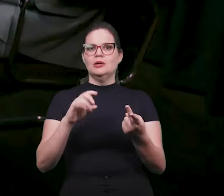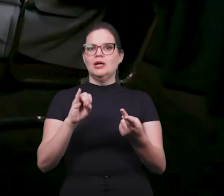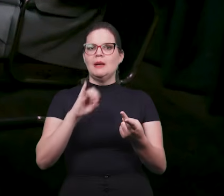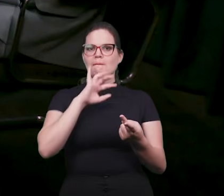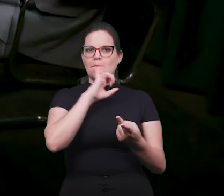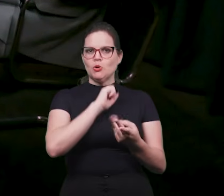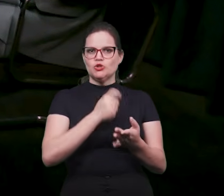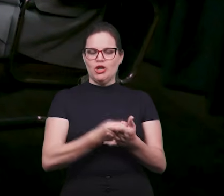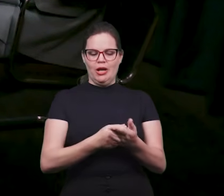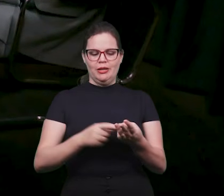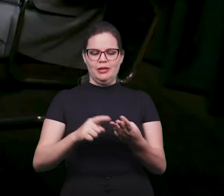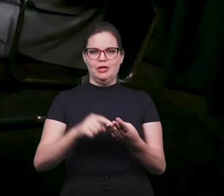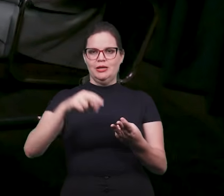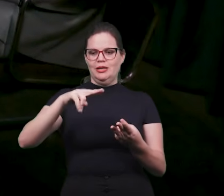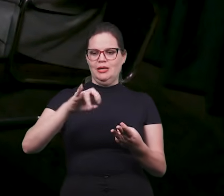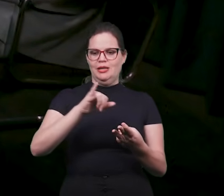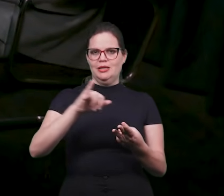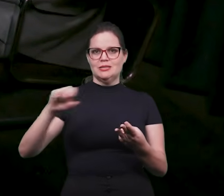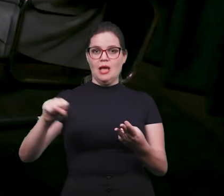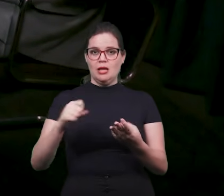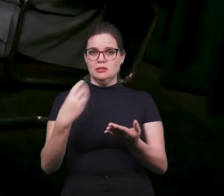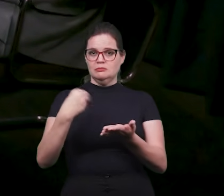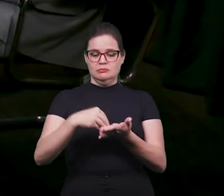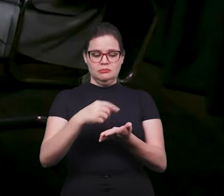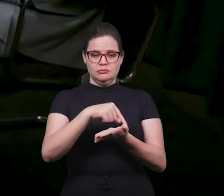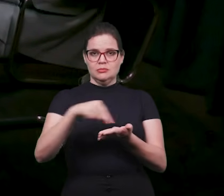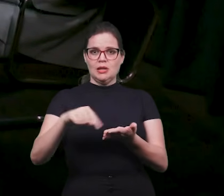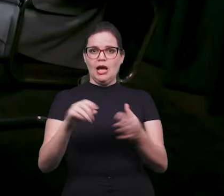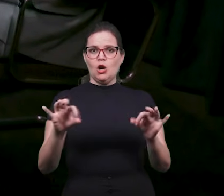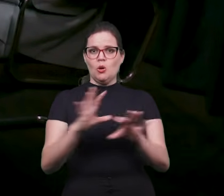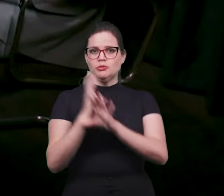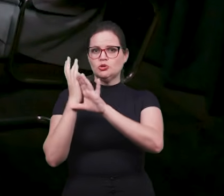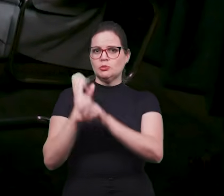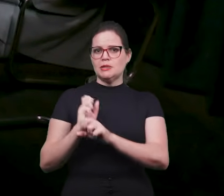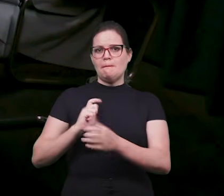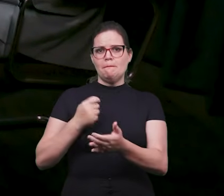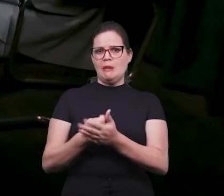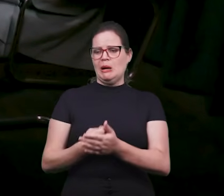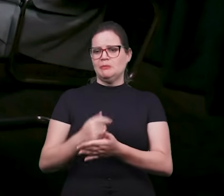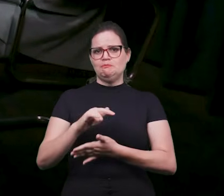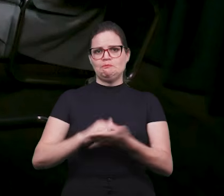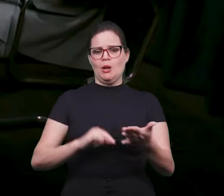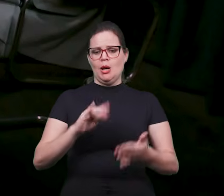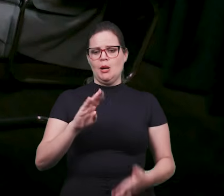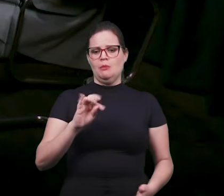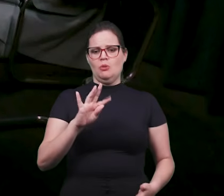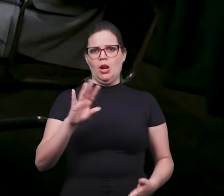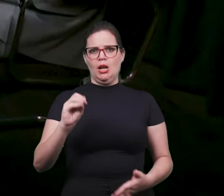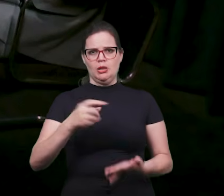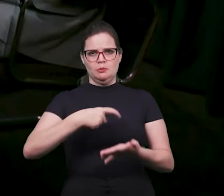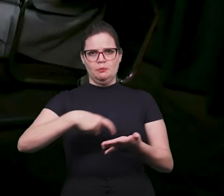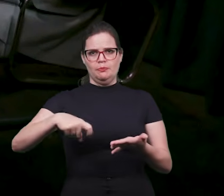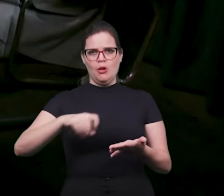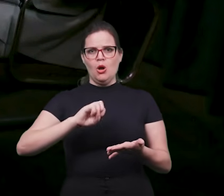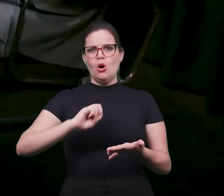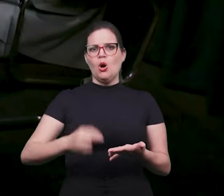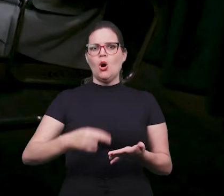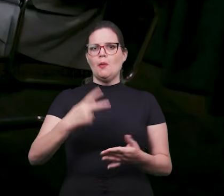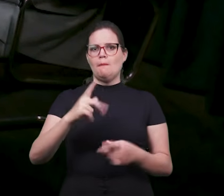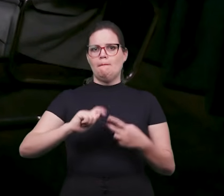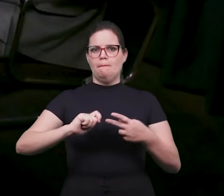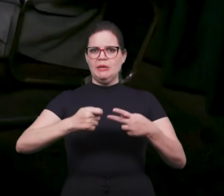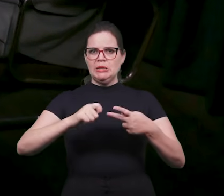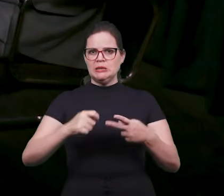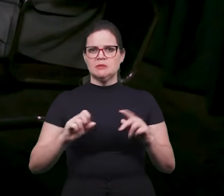INSS numa guia única que você gera no próprio site, paga por boleto, paga por Pix, vê se você ficou